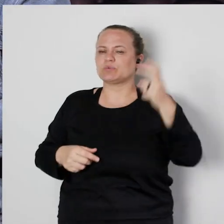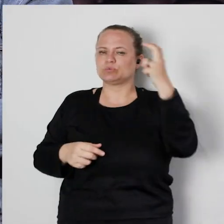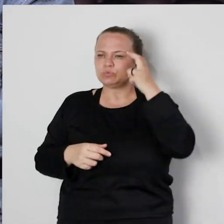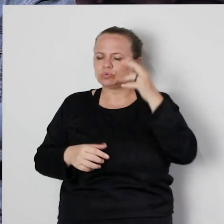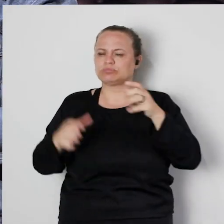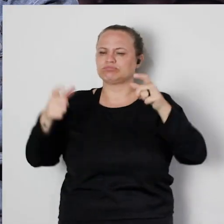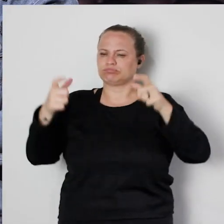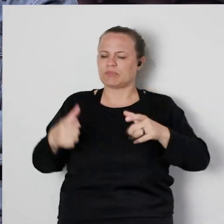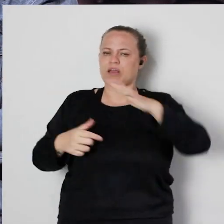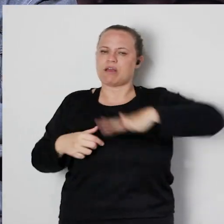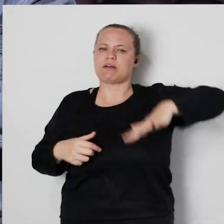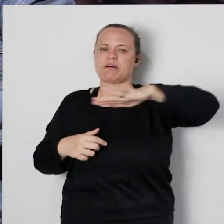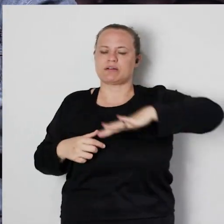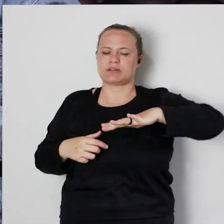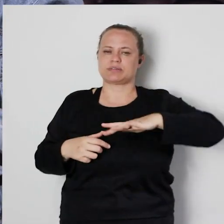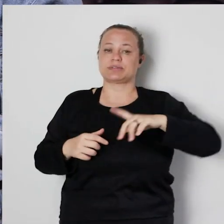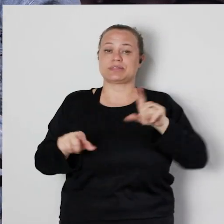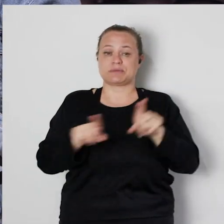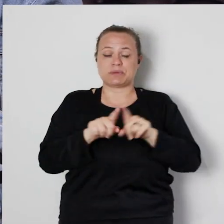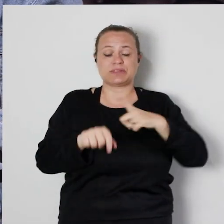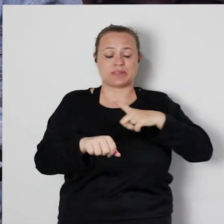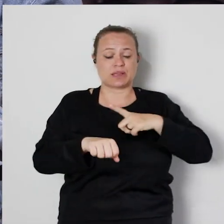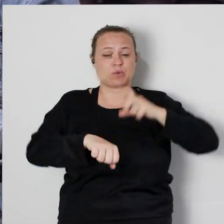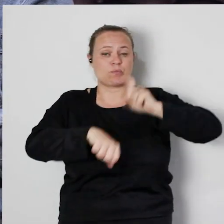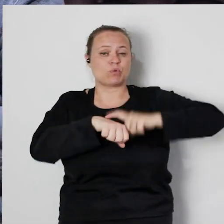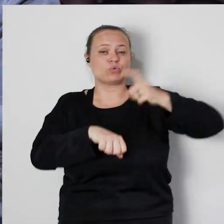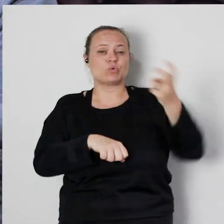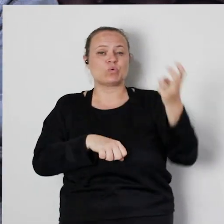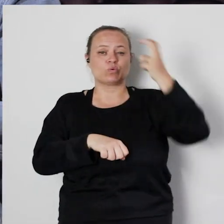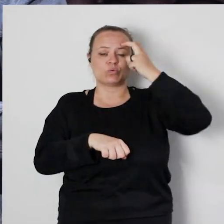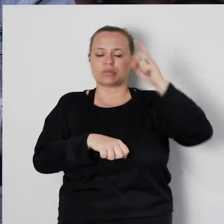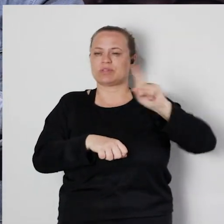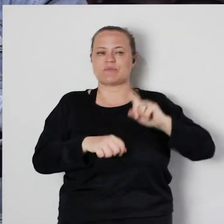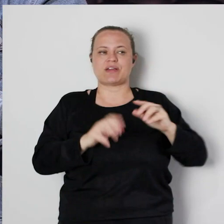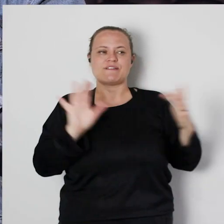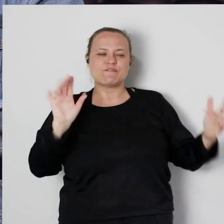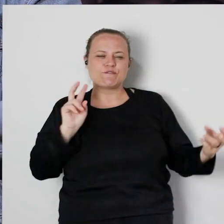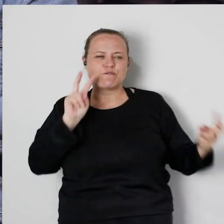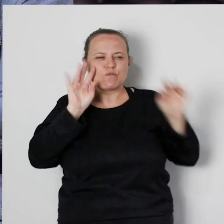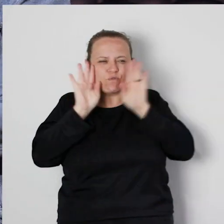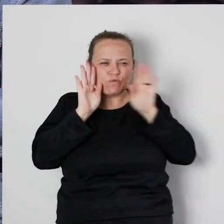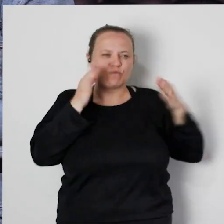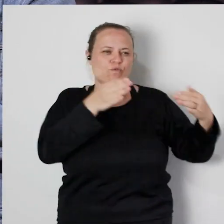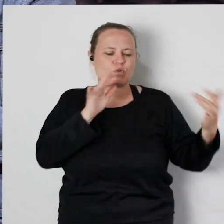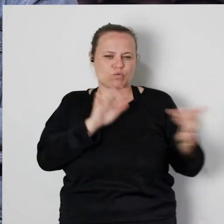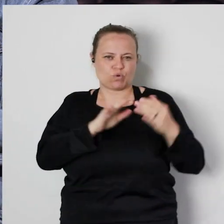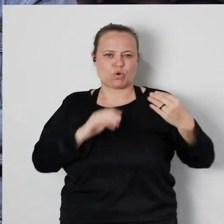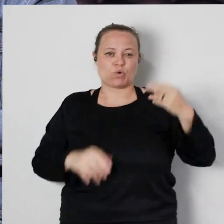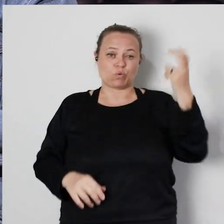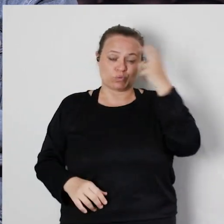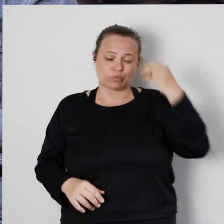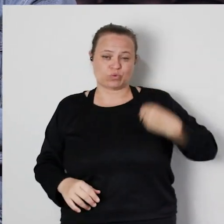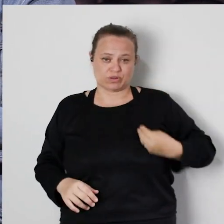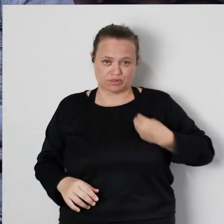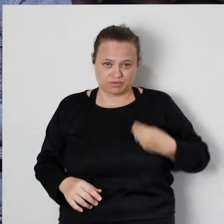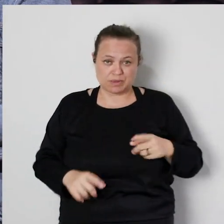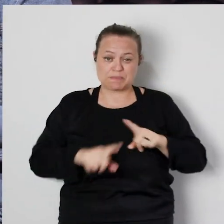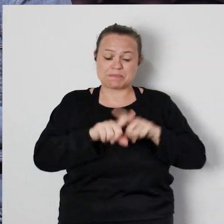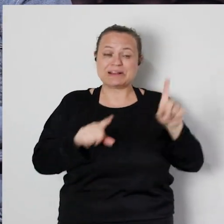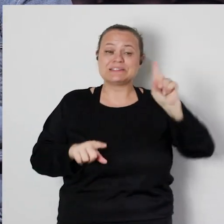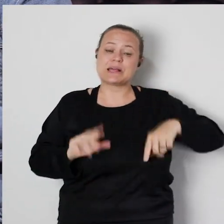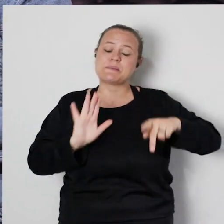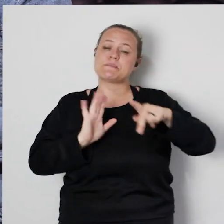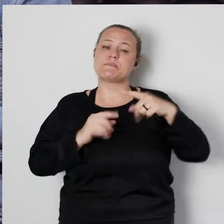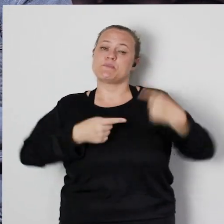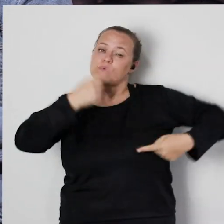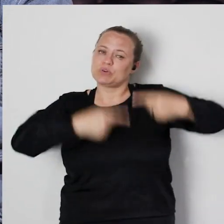vai, se olhar como setor, né? Eu acho que e aí o Pontos de Cultura, através do programa Cultura Viva, ele não está ligado diretamente à